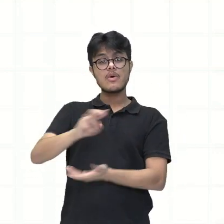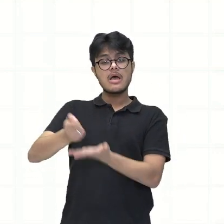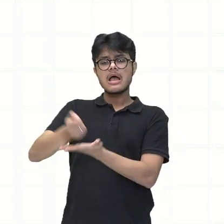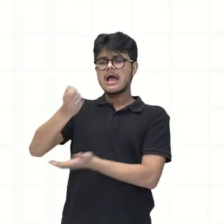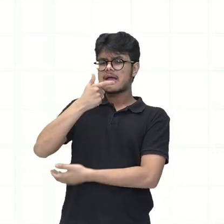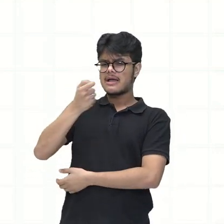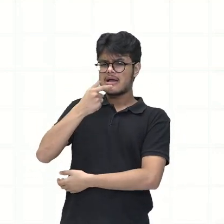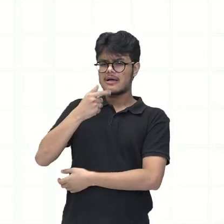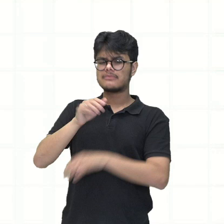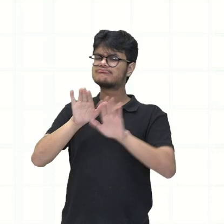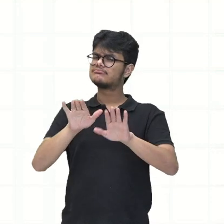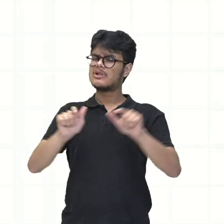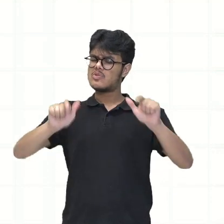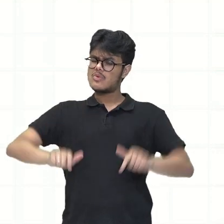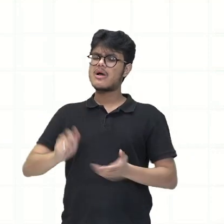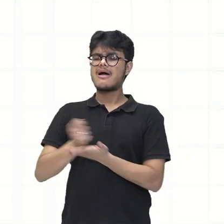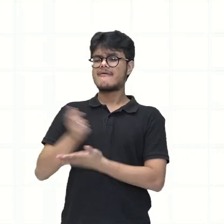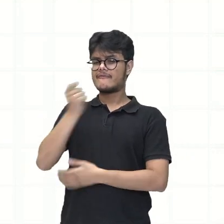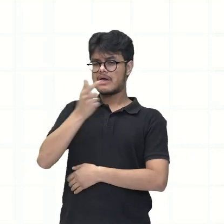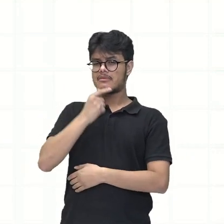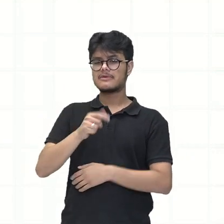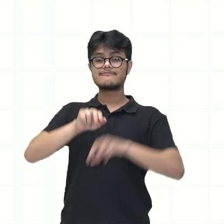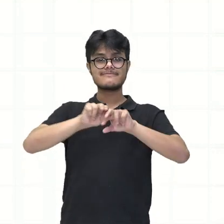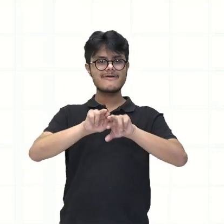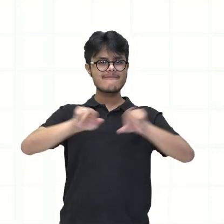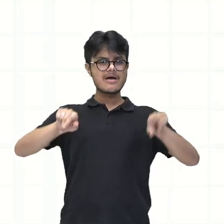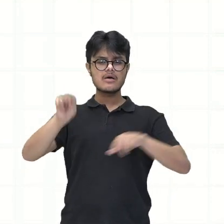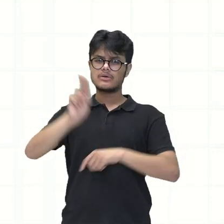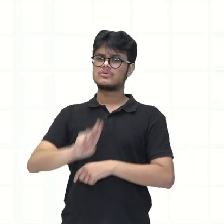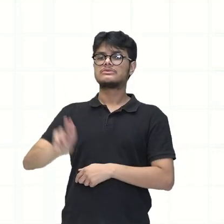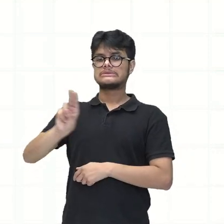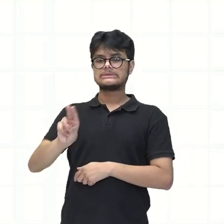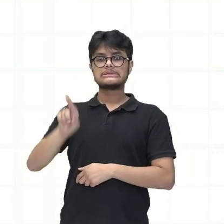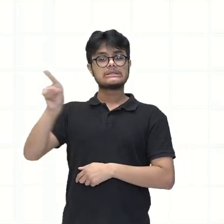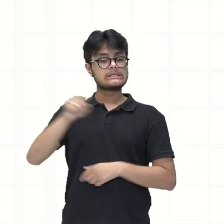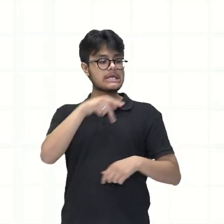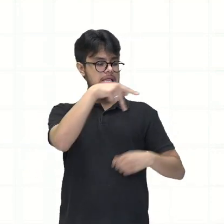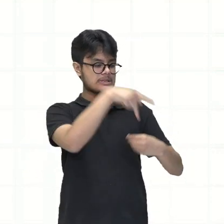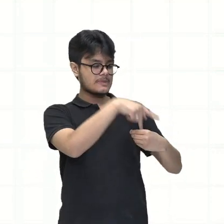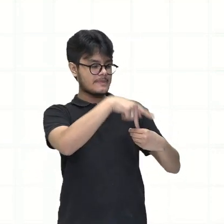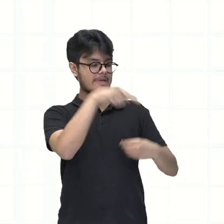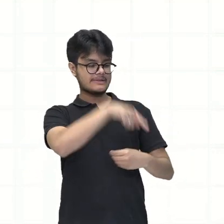farmacêuticos, né? Então, nós temos aí muitos produtos que são